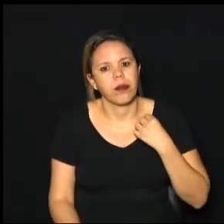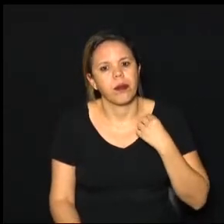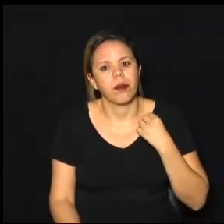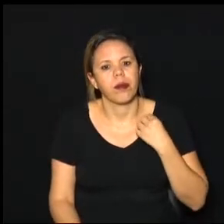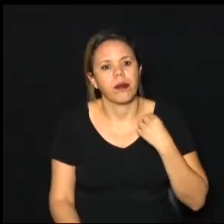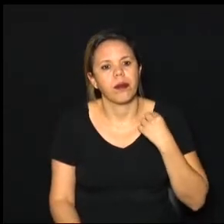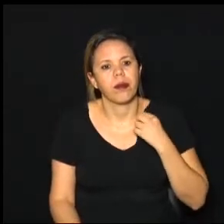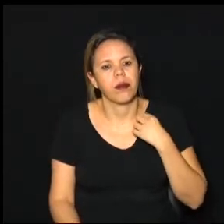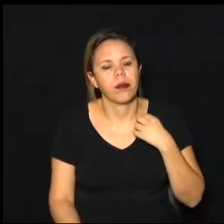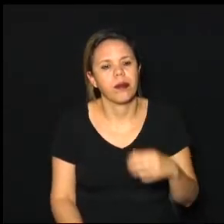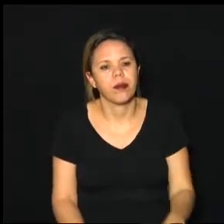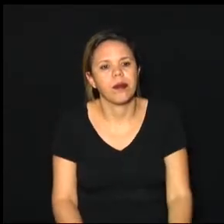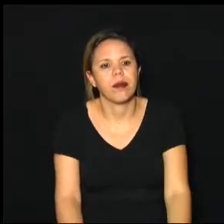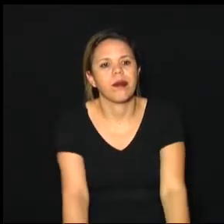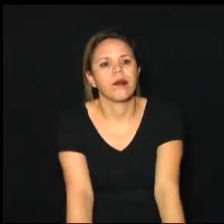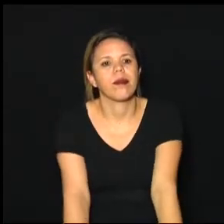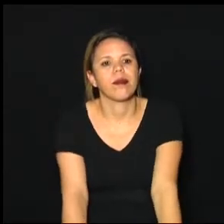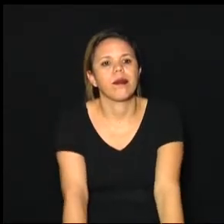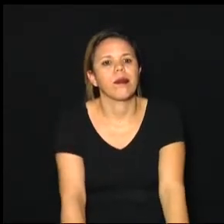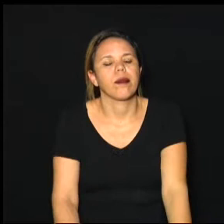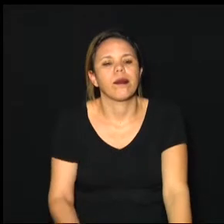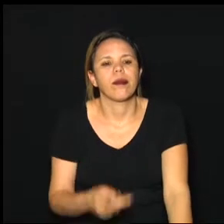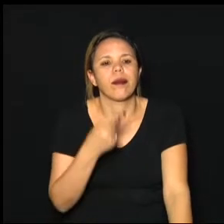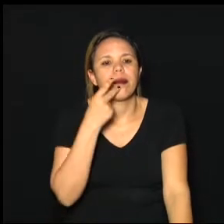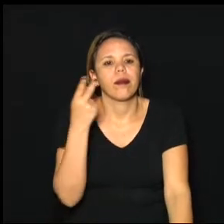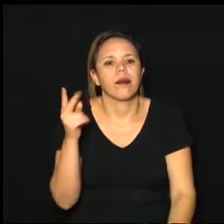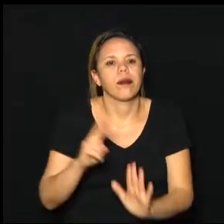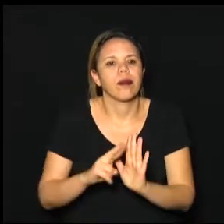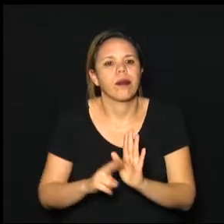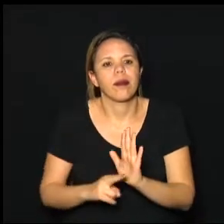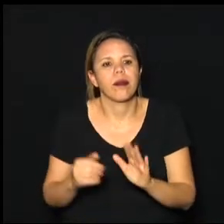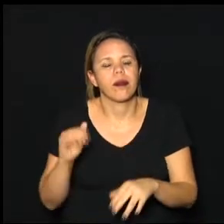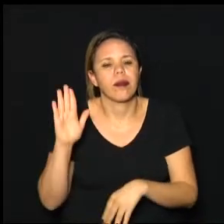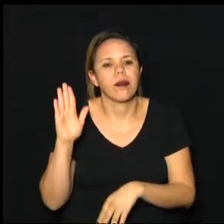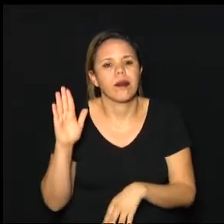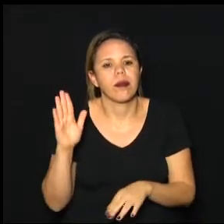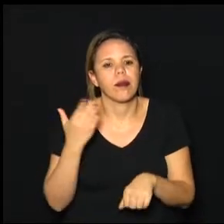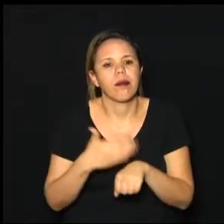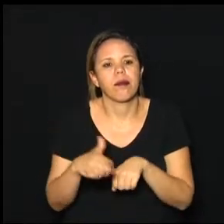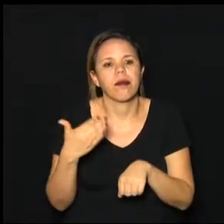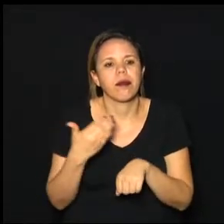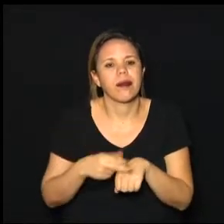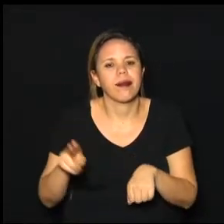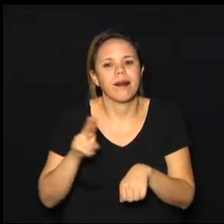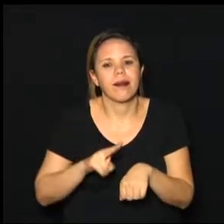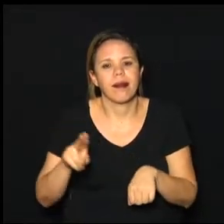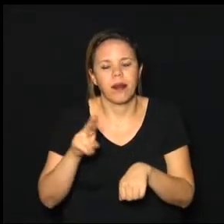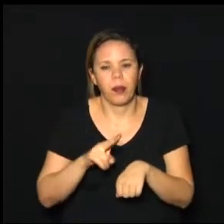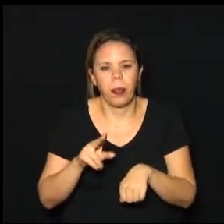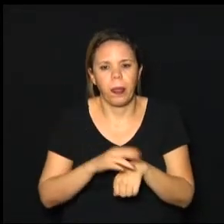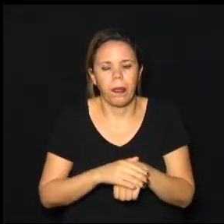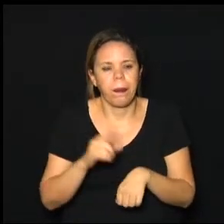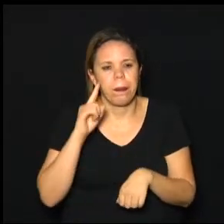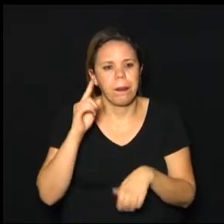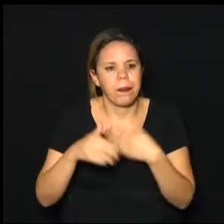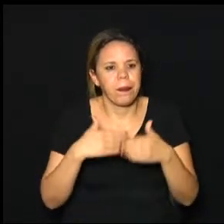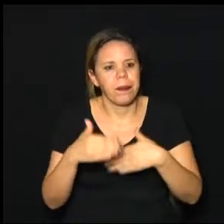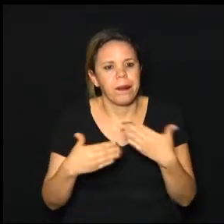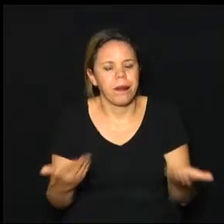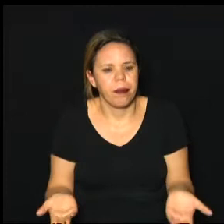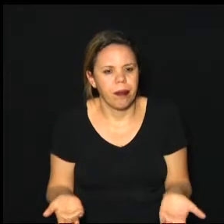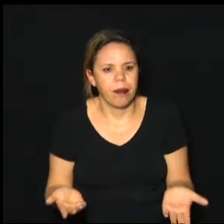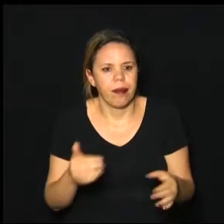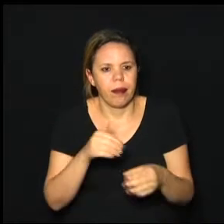importantes. Bom, vamos falar um pouquinho das regras mais práticas, digamos assim, do dia a dia